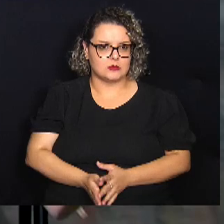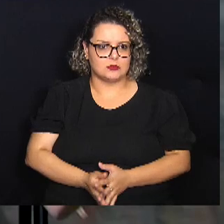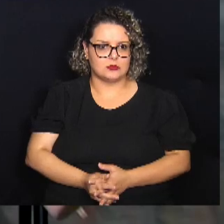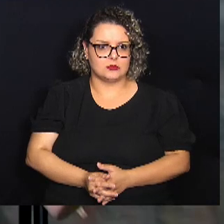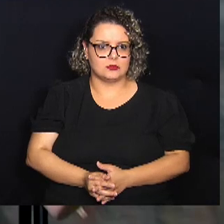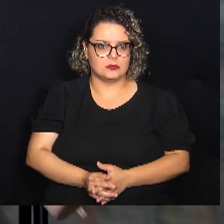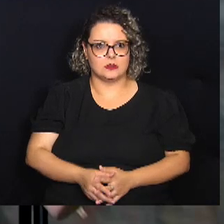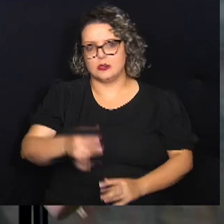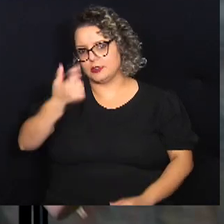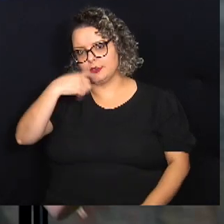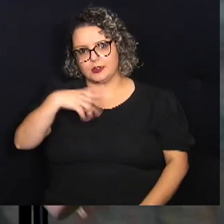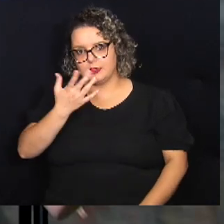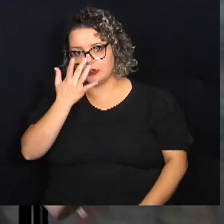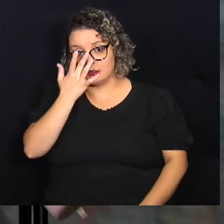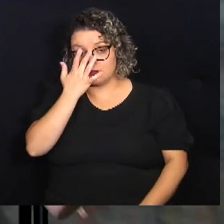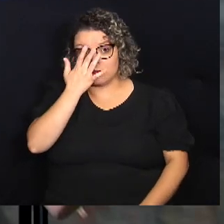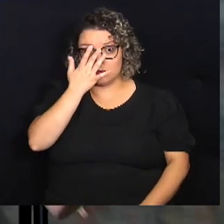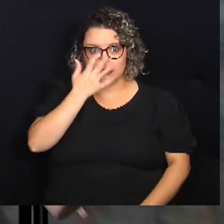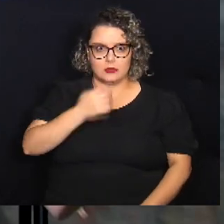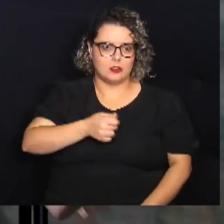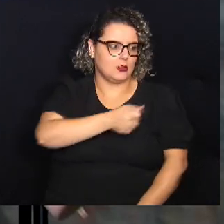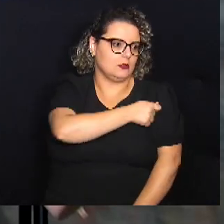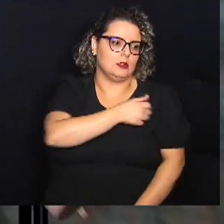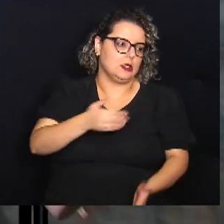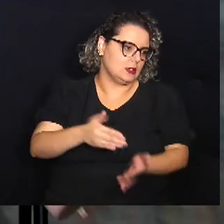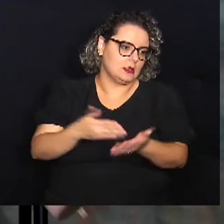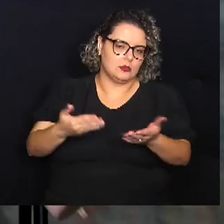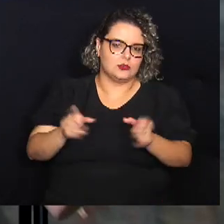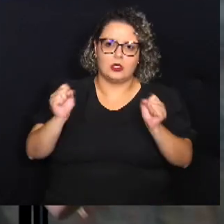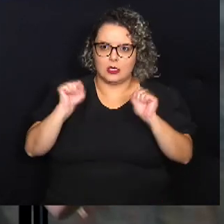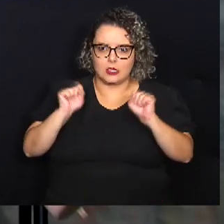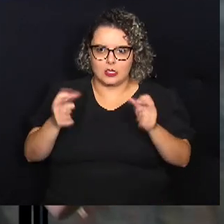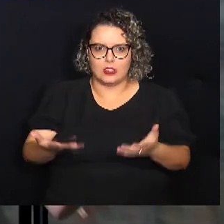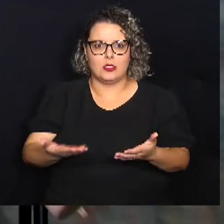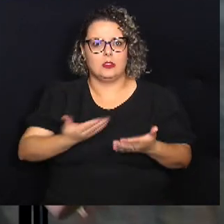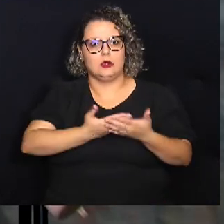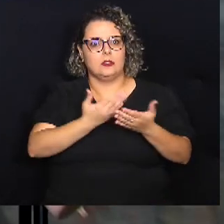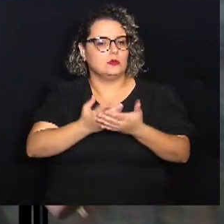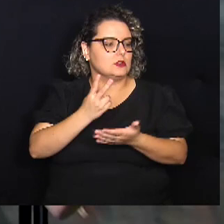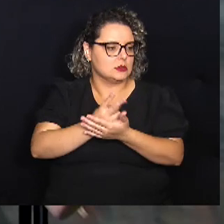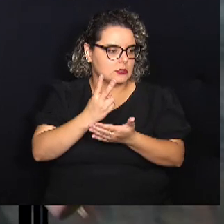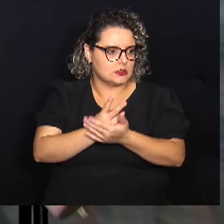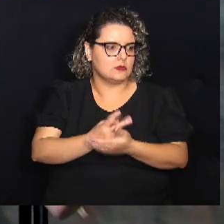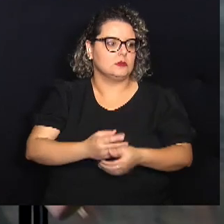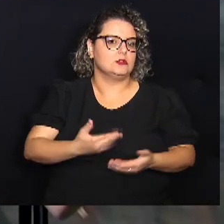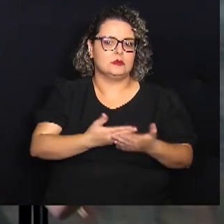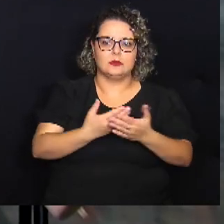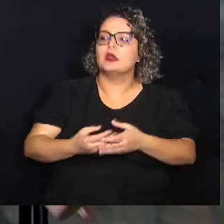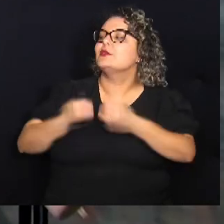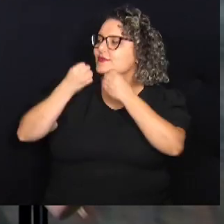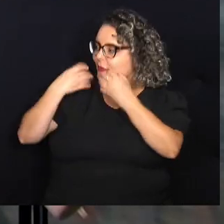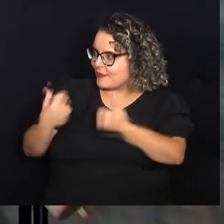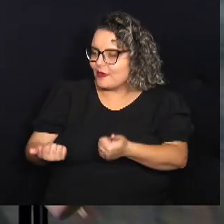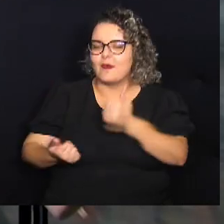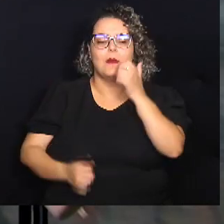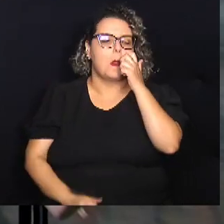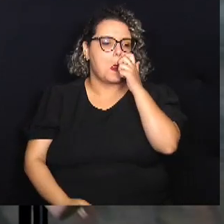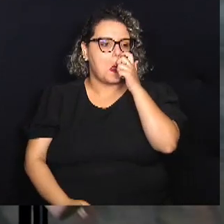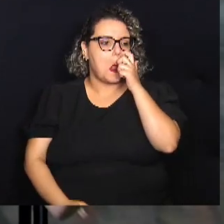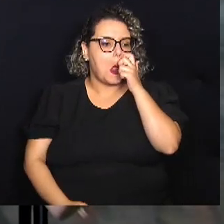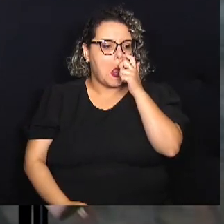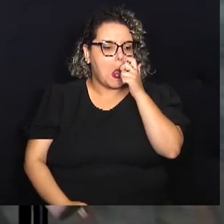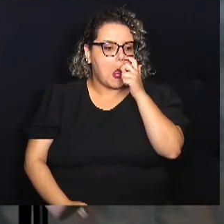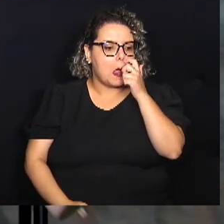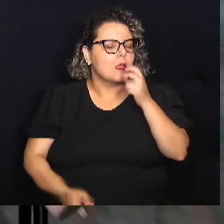eu sou, né, aluno até hoje, porque eu adoro estudar, estou sempre estudando e tudo mais. E, a gente percebe